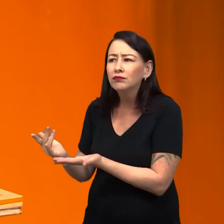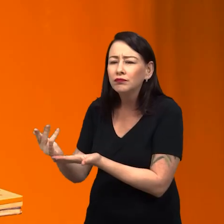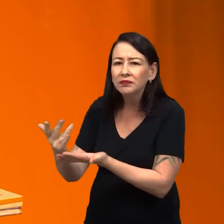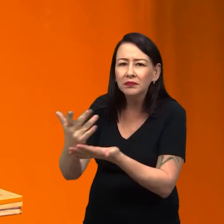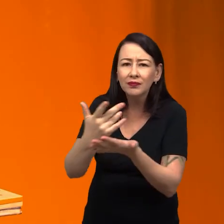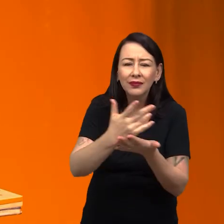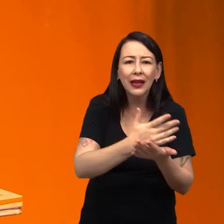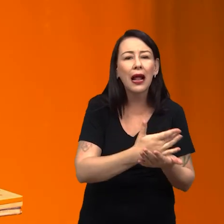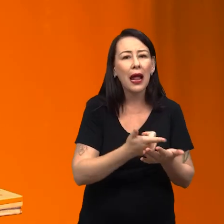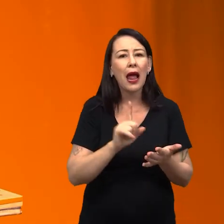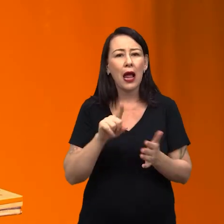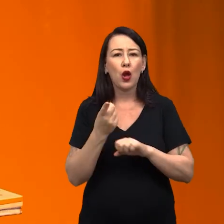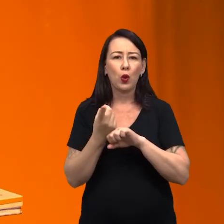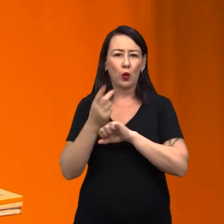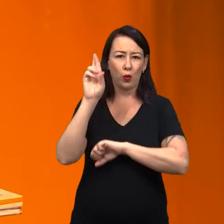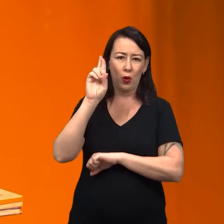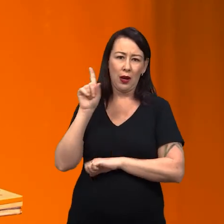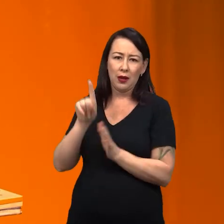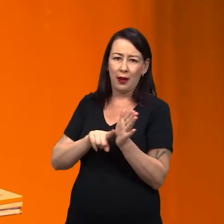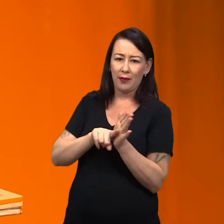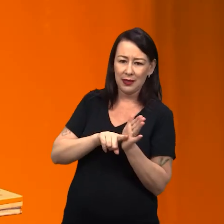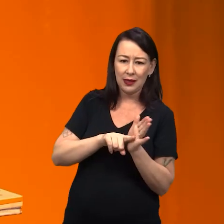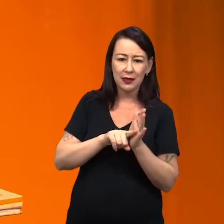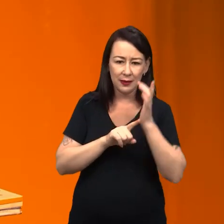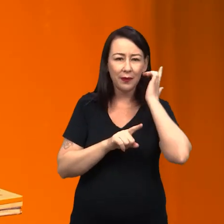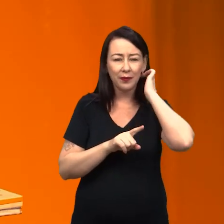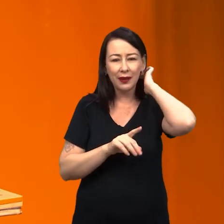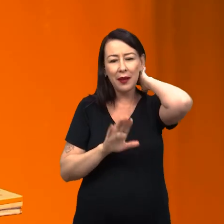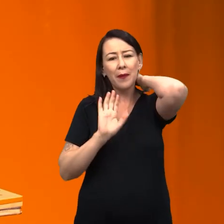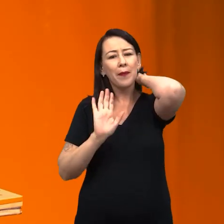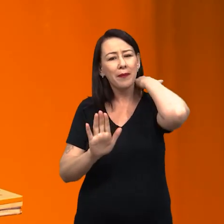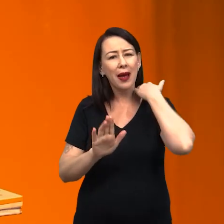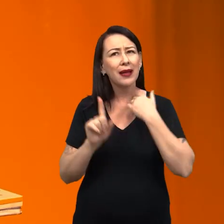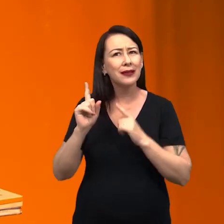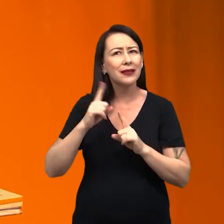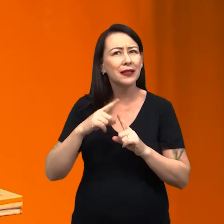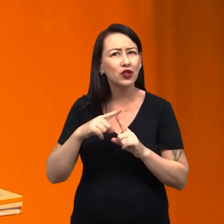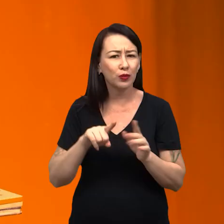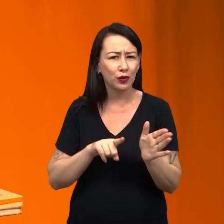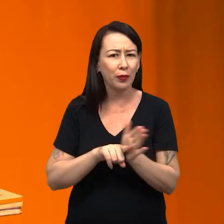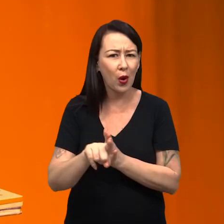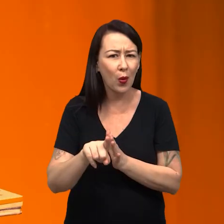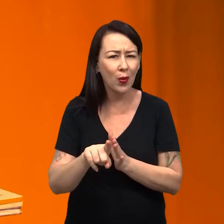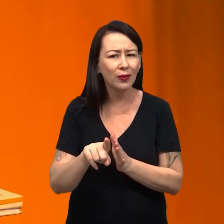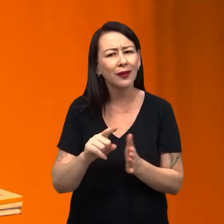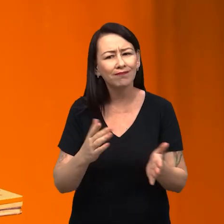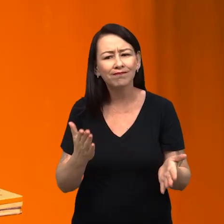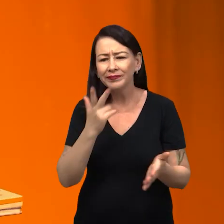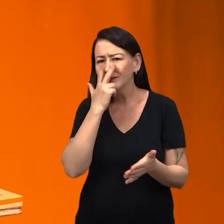trabalho de doutorado. Mas essa pergunta, ela continuou, né,